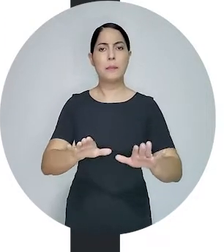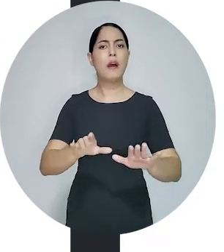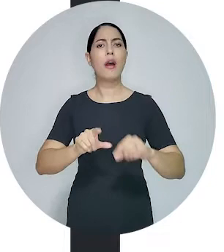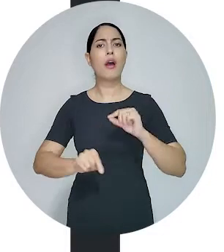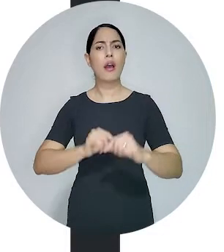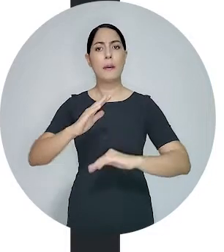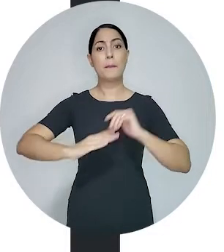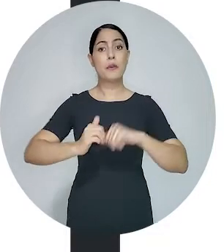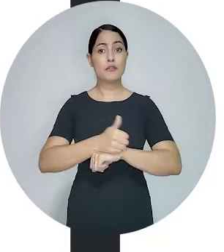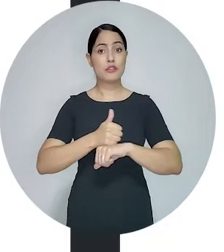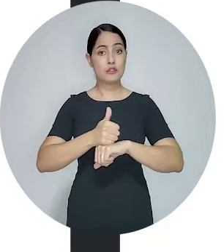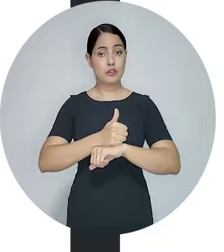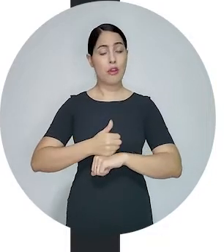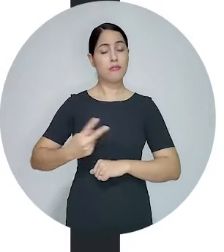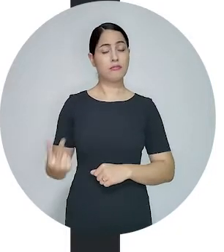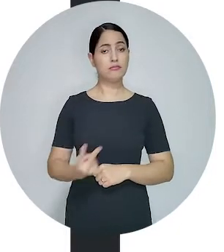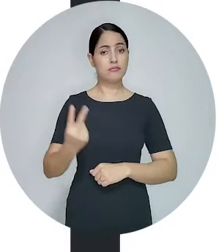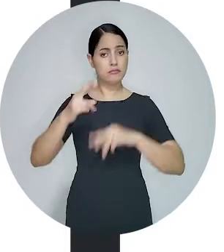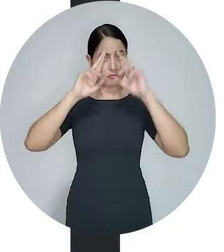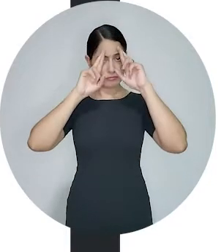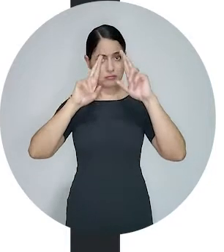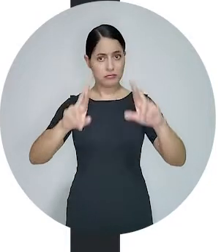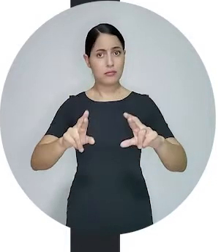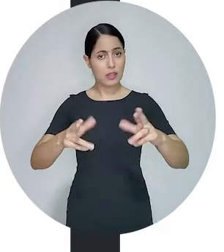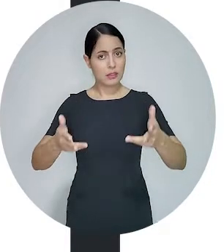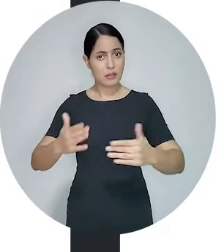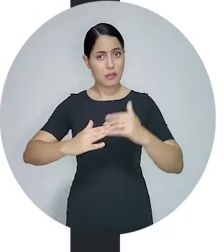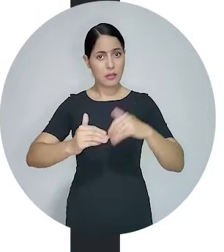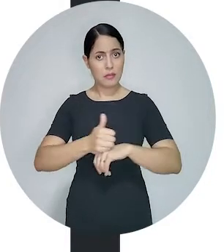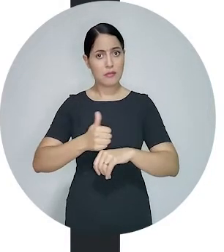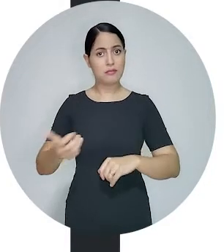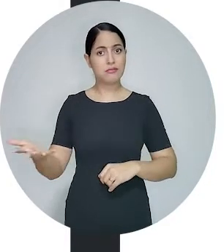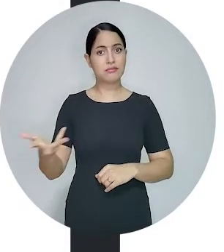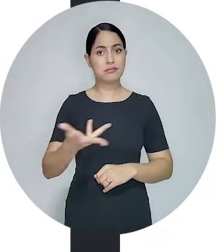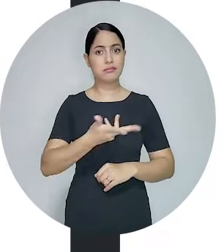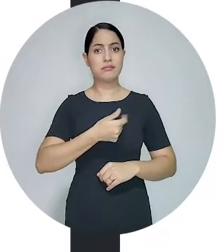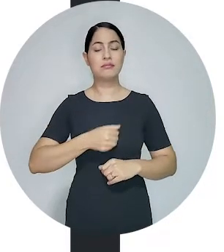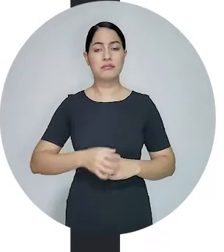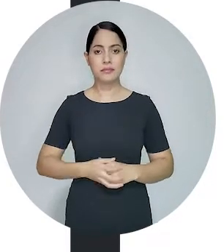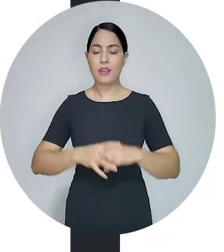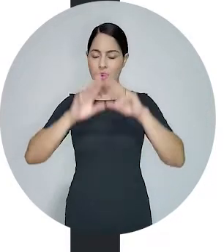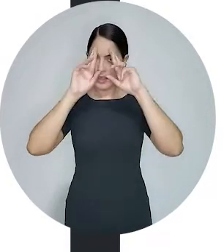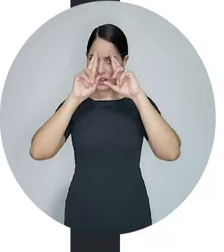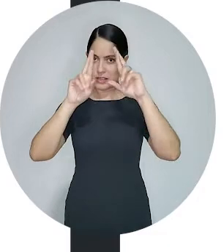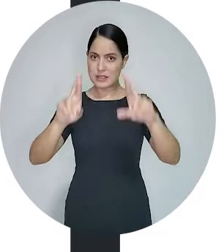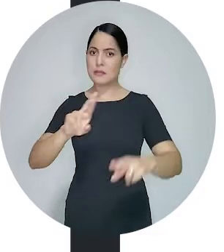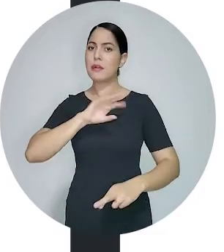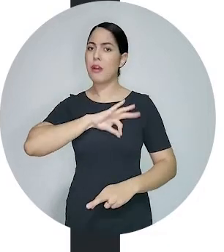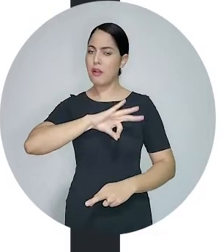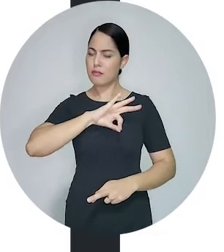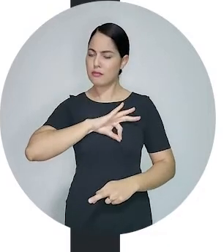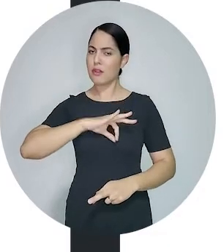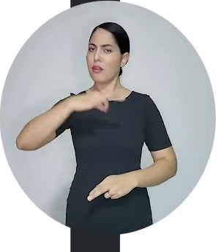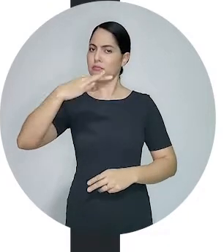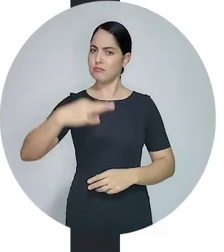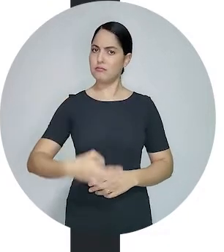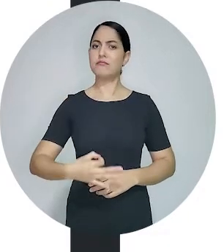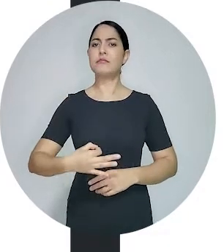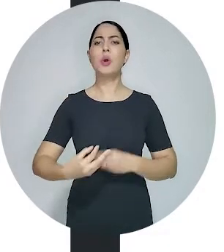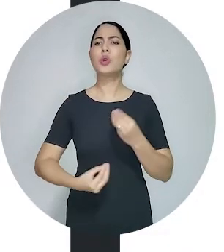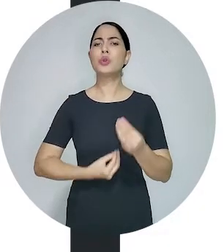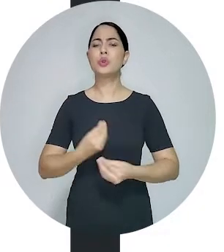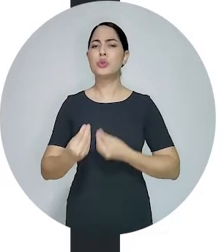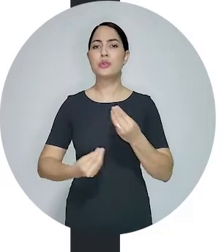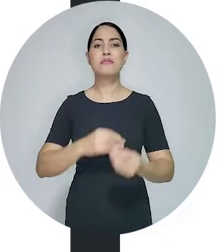qualificada depende fundamentalmente de profissionais valorizados e respeitados. Esse princípio está diretamente ligado ao respeito à justa